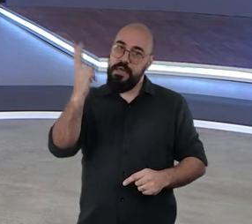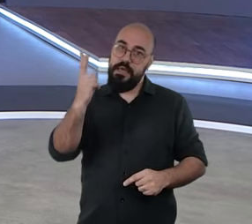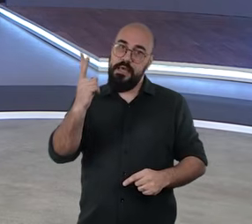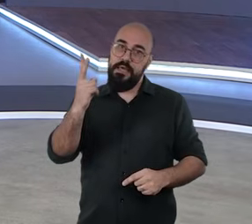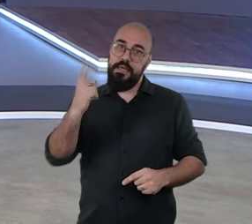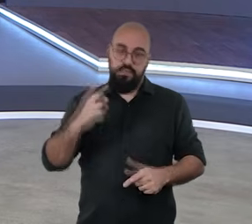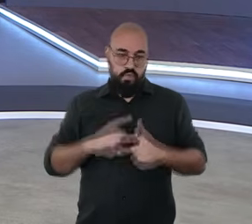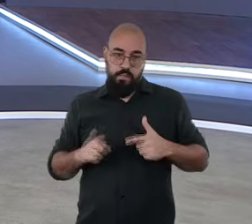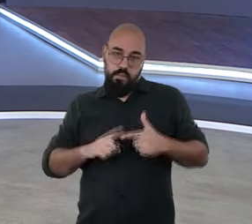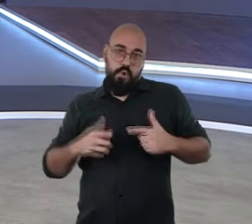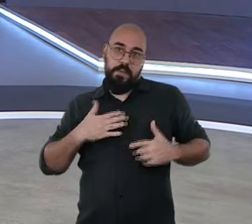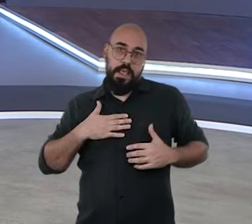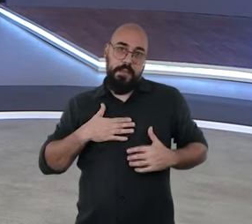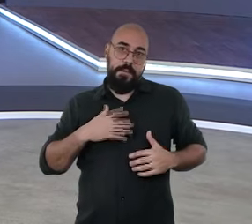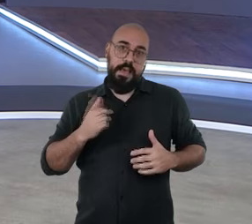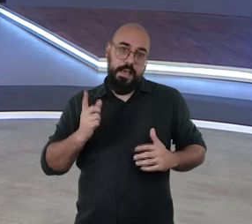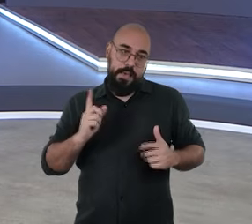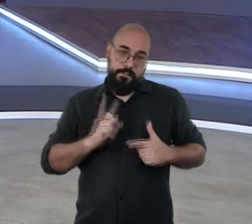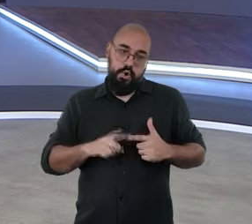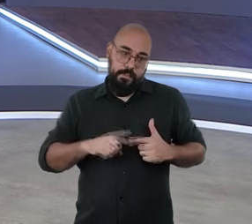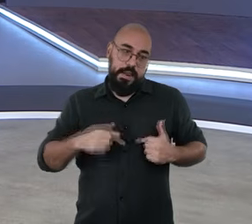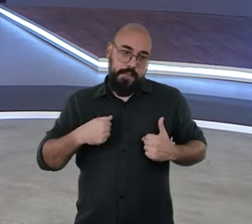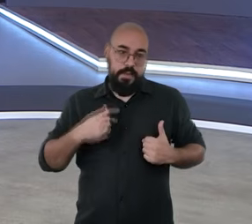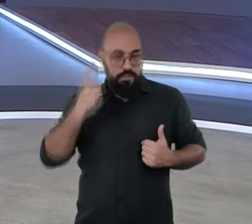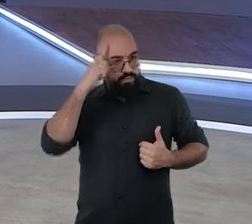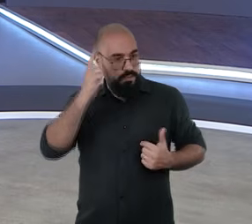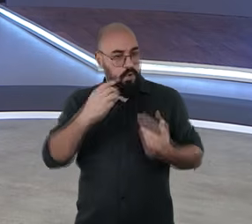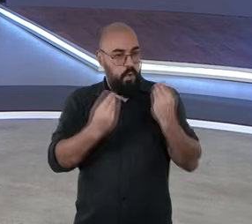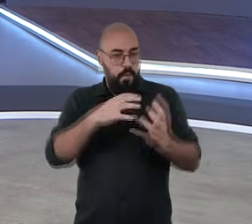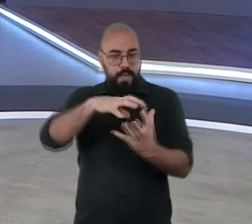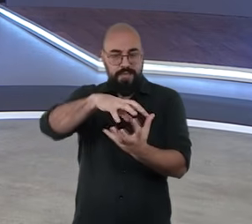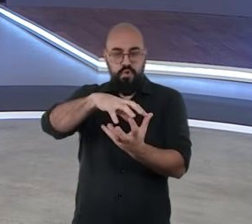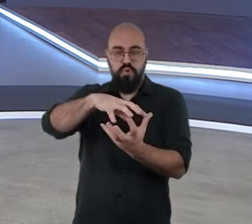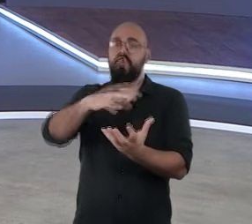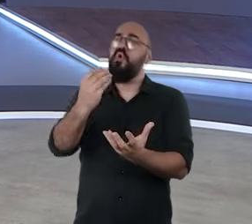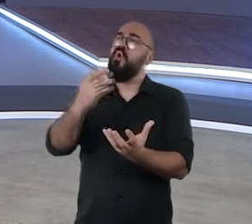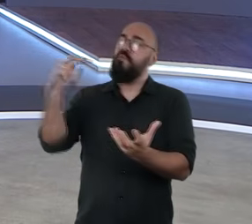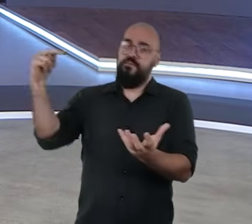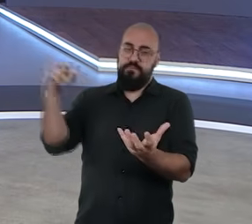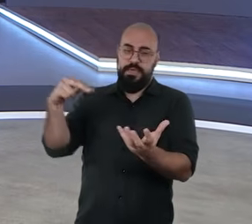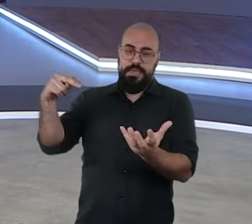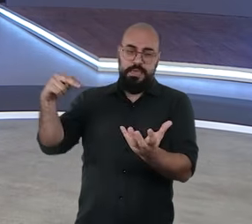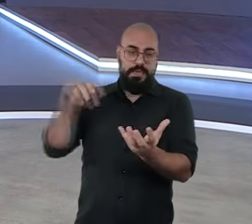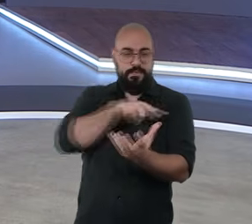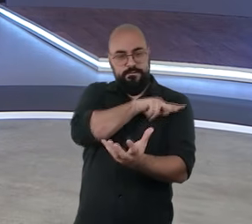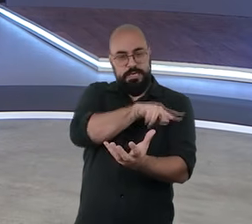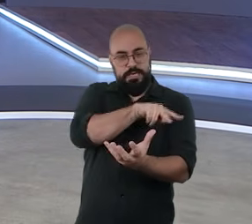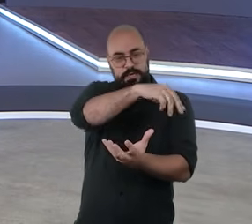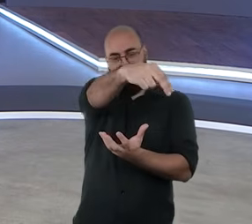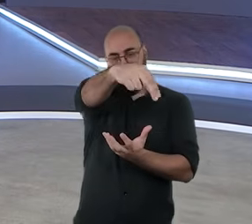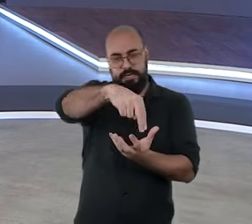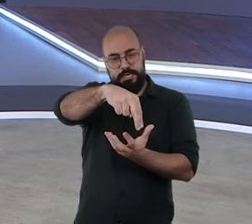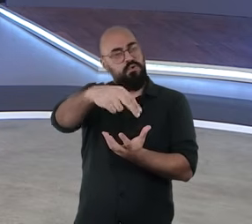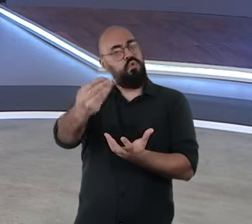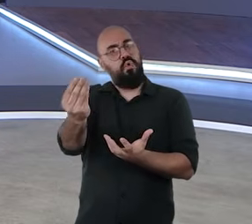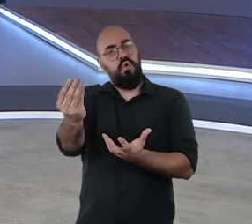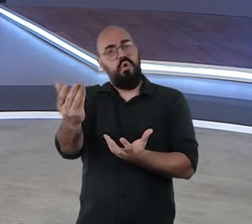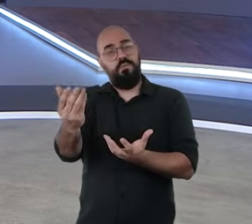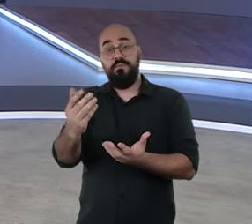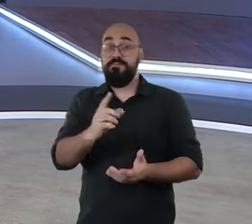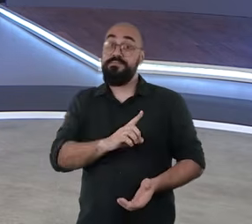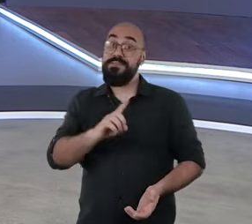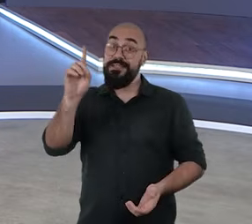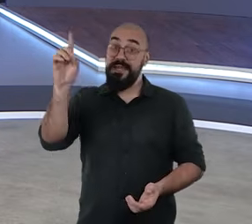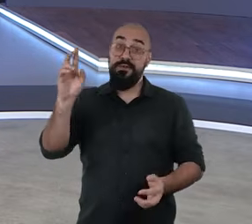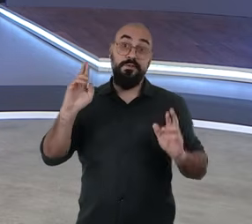É um problema para nós, que estamos limitados, que temos as leis da física, que temos a ciência, mas Deus está fora disso tudo. Para